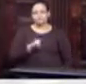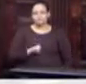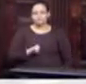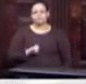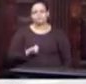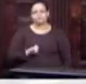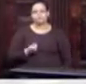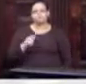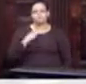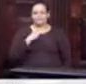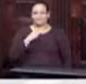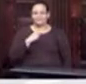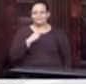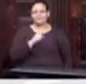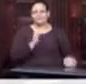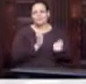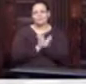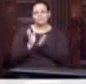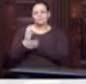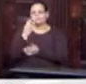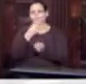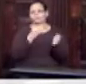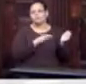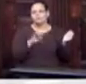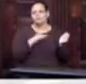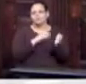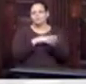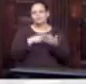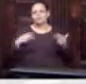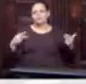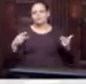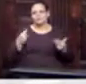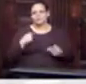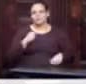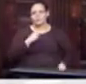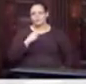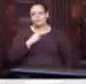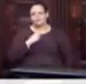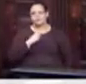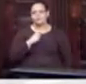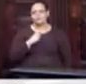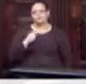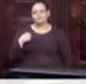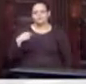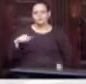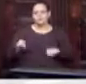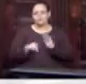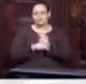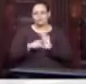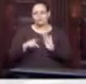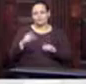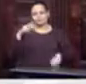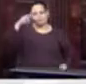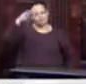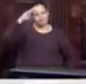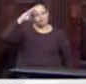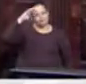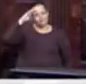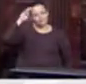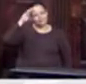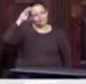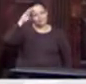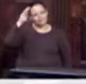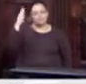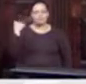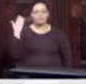regia bandas pelos subúrbios, na época que estava no serviço ativo do Exército Brasileiro, mas Barbosão,